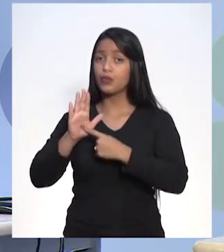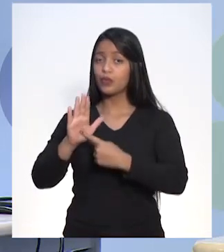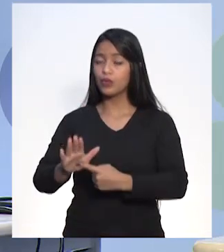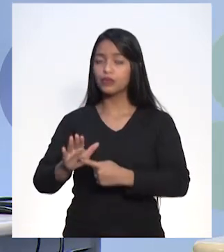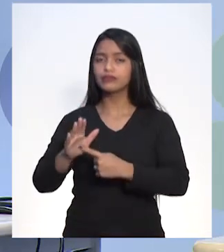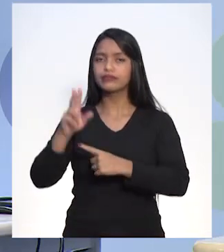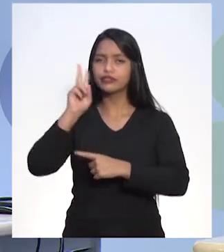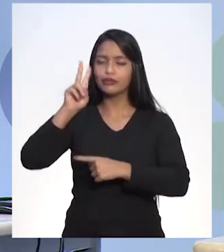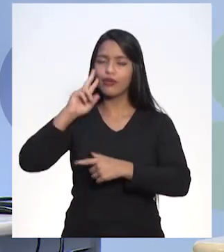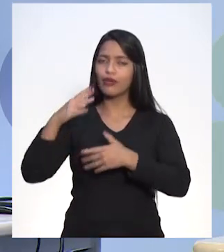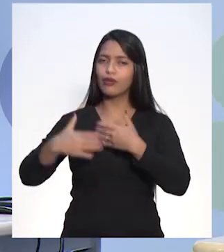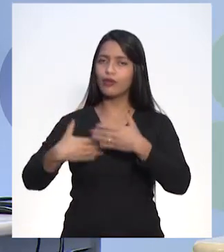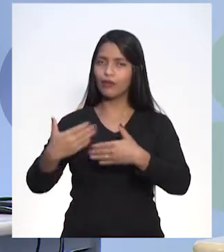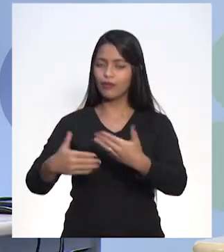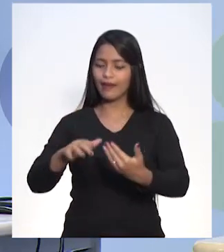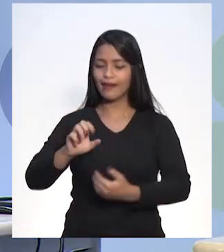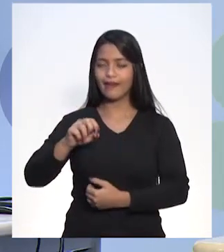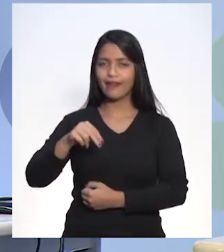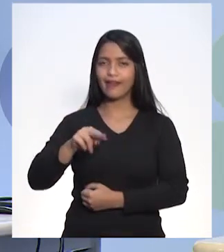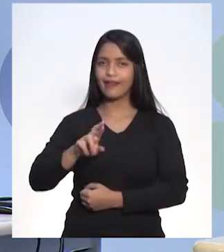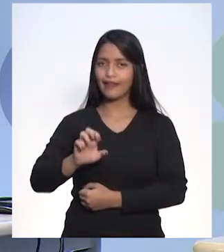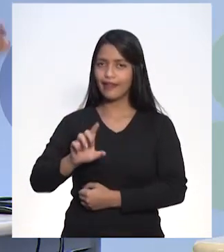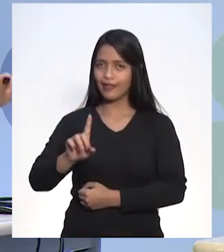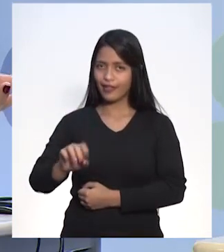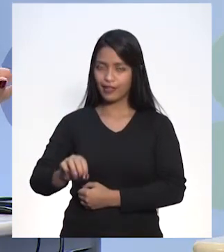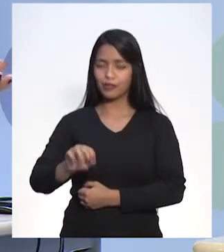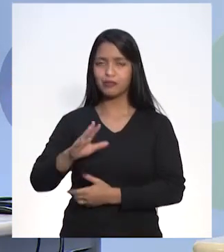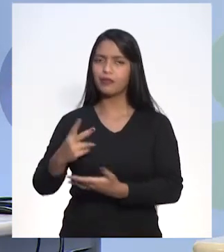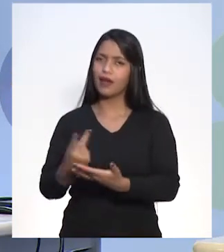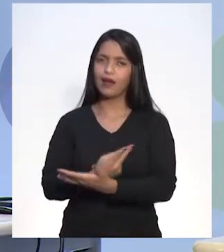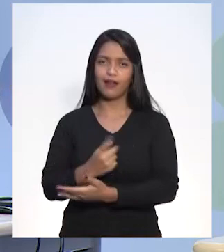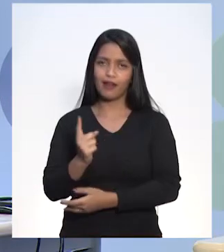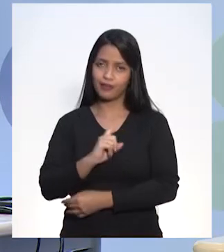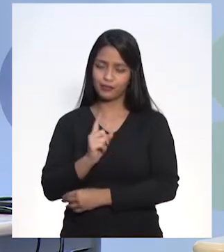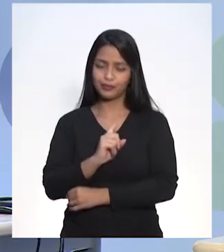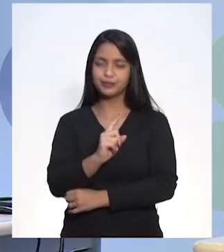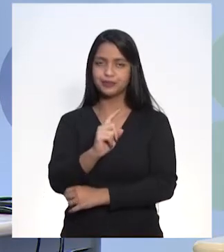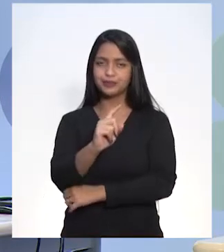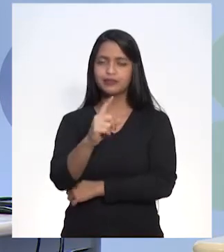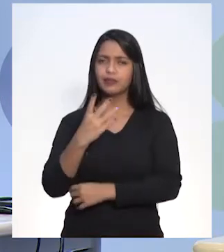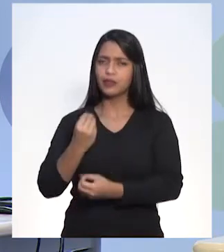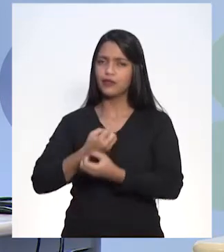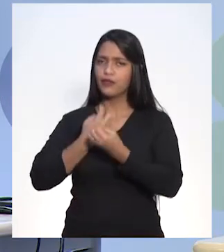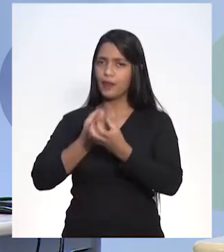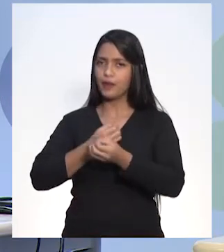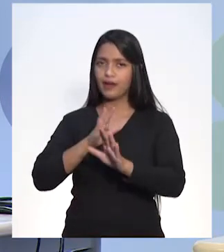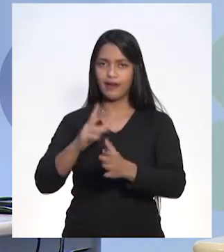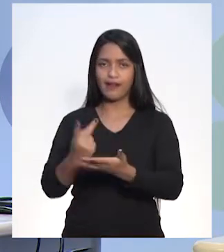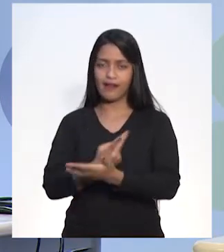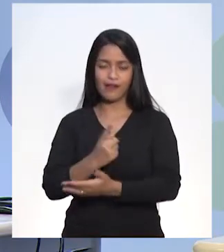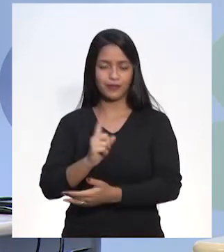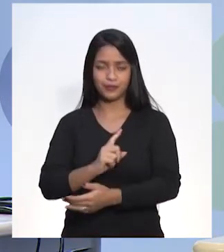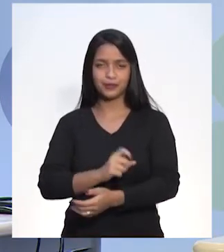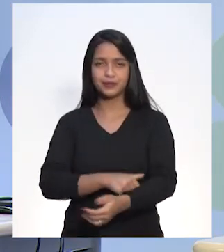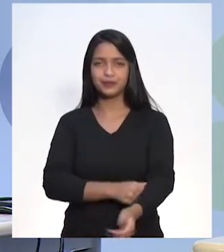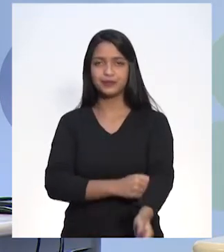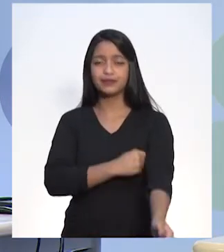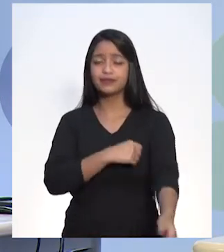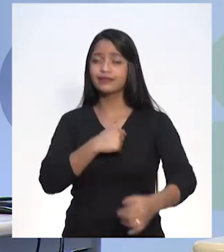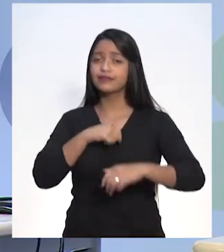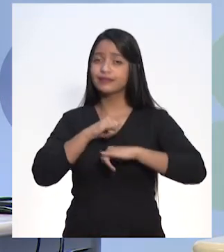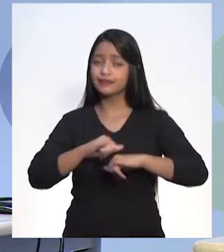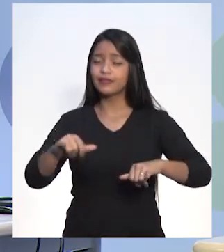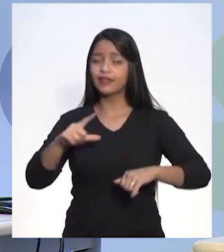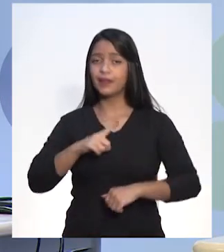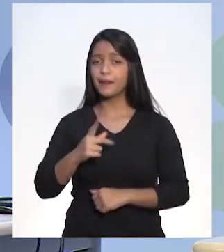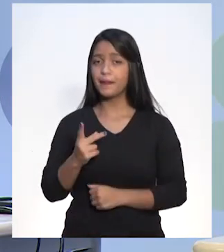amor, quando tenta explicar lá, logo depois do prólogo, se vocês olharem aquele pequeno texto, né? Os 2 textos